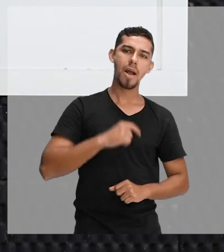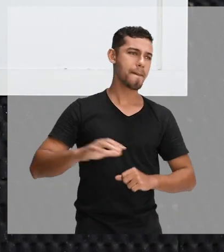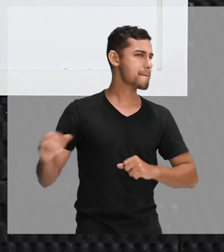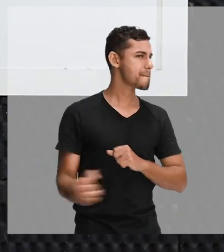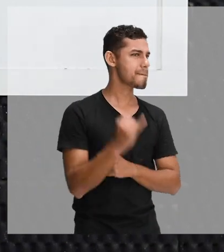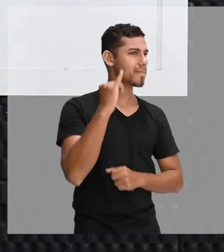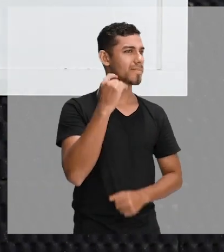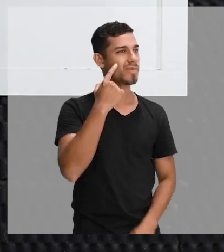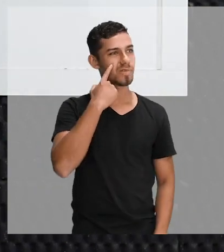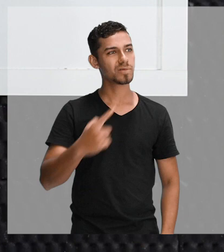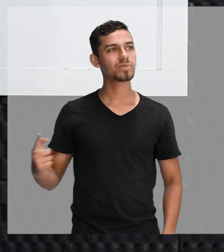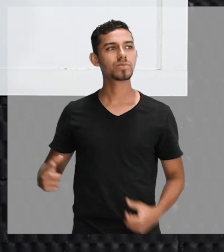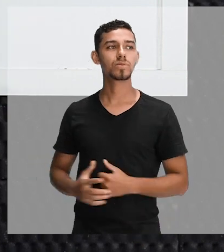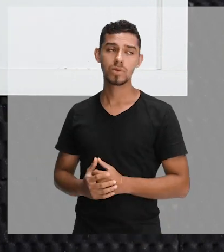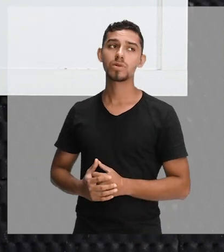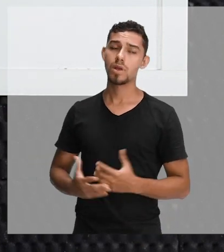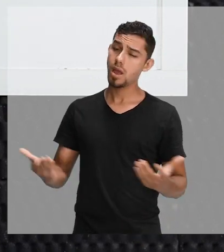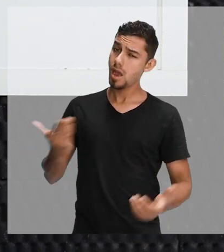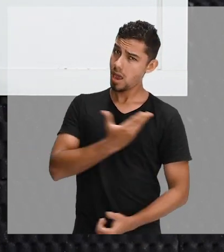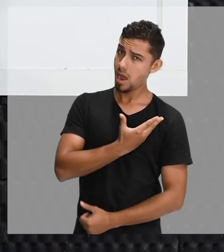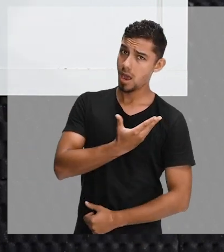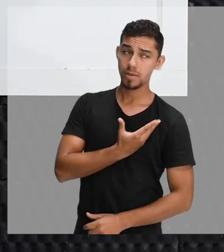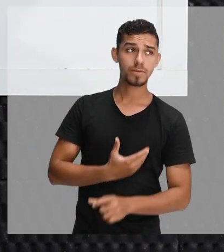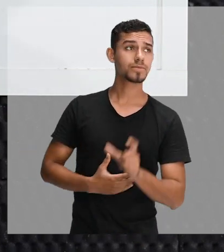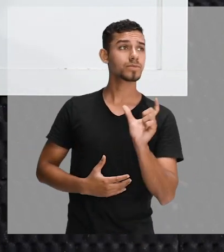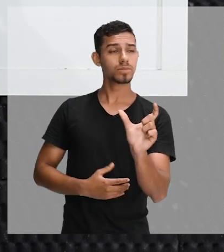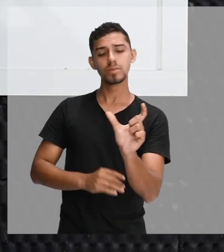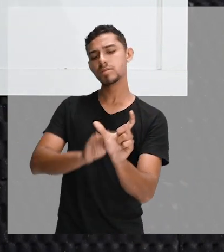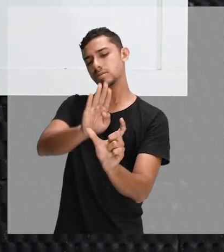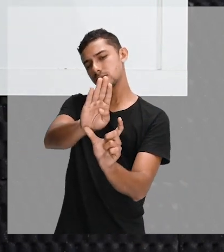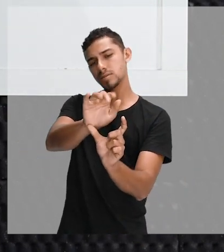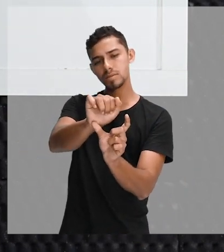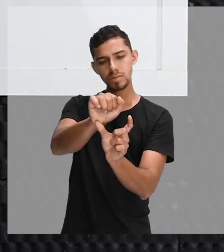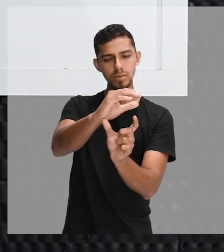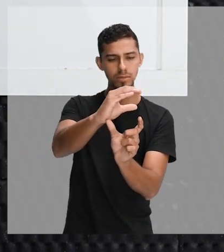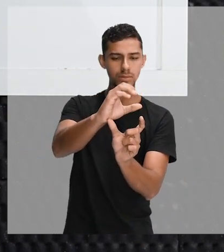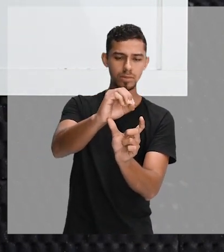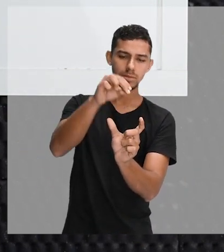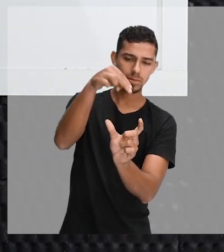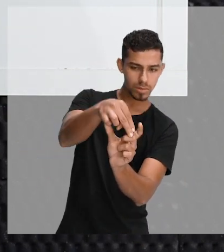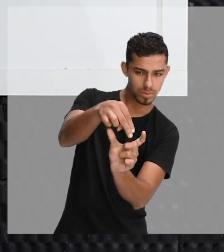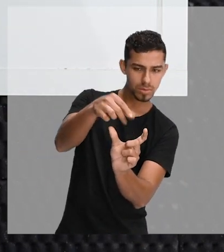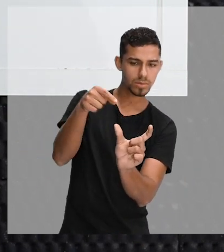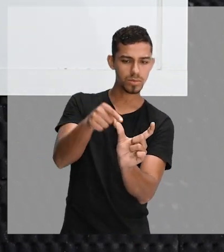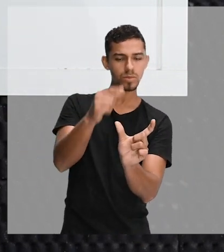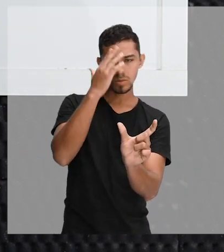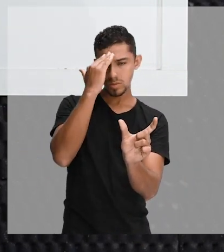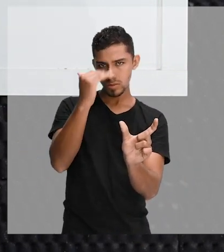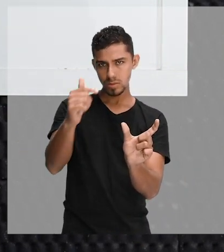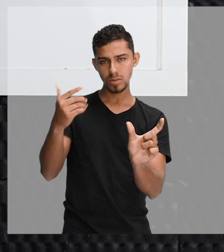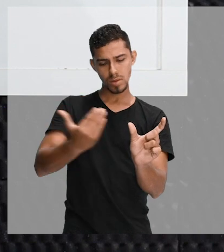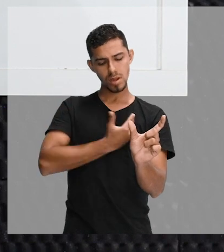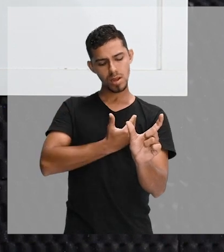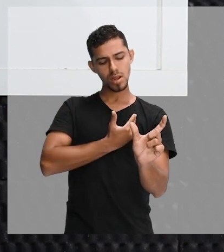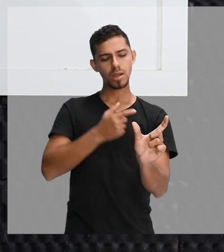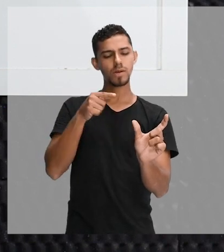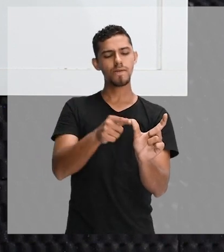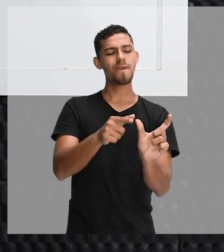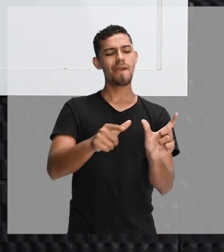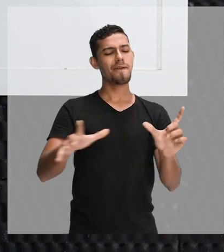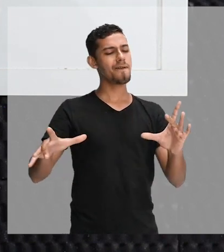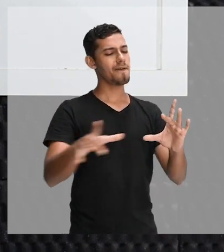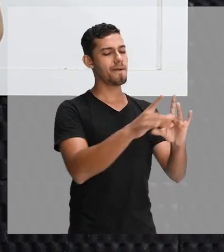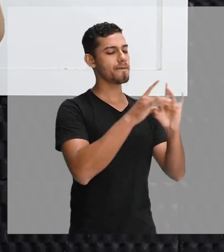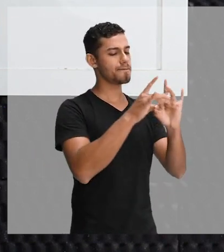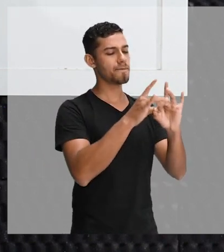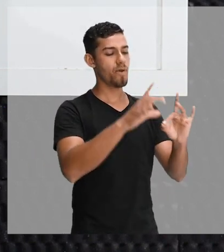Por exemplo, o nosso querido amigo Francis Bacon, ok? Quando nós falamos da filosofia associada